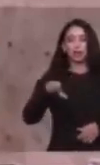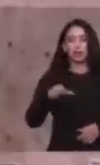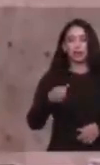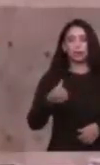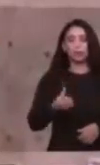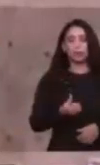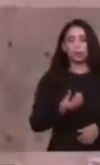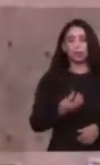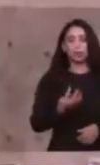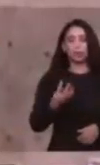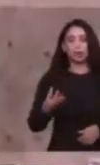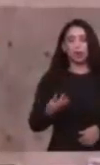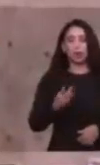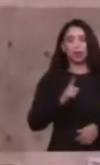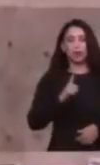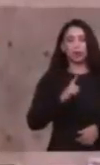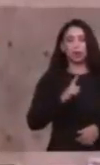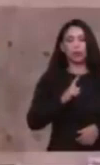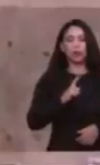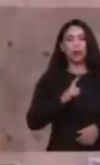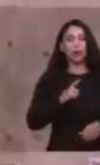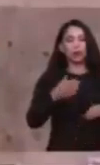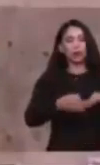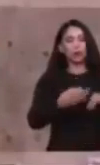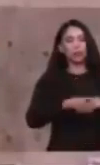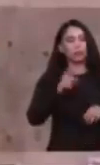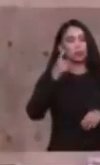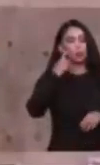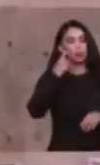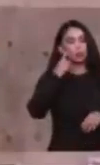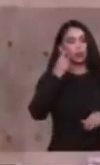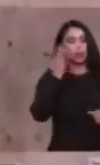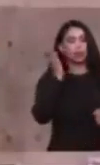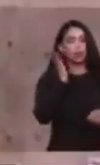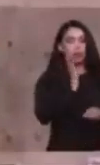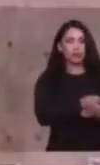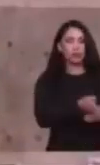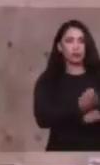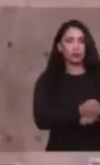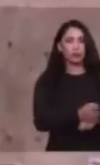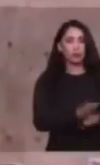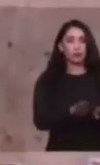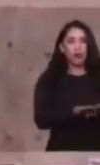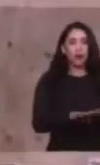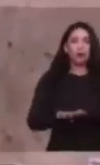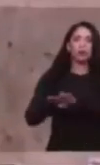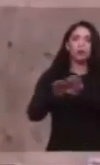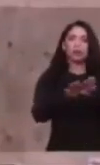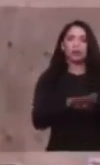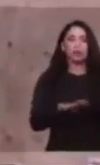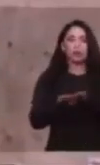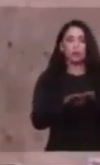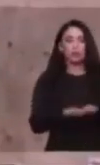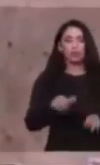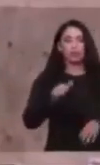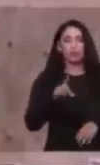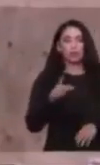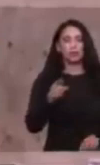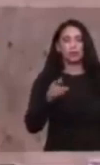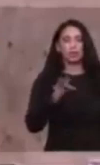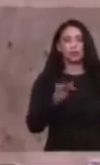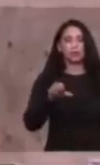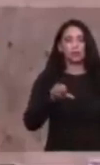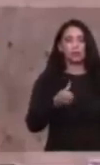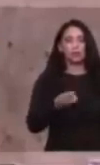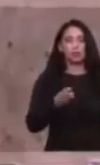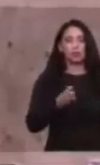964, vencido no ponto, o ministro Nunes Marques. Por unanimidade, conheceu das ADPFs